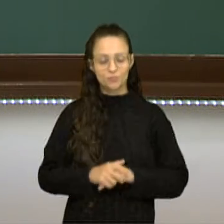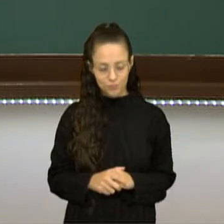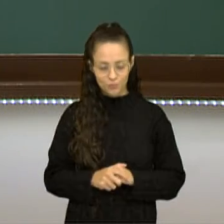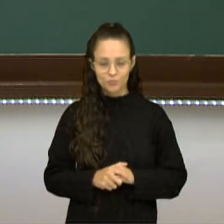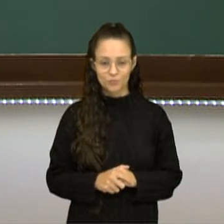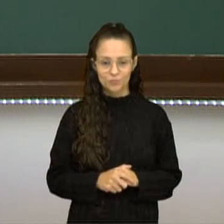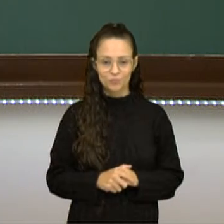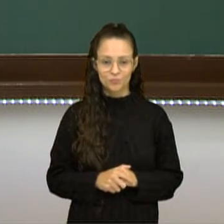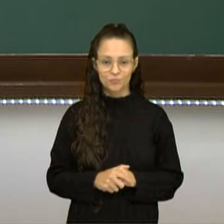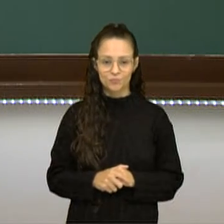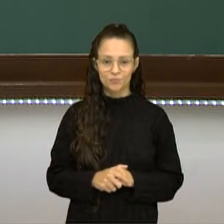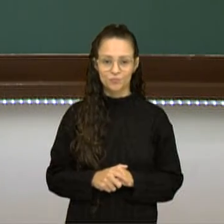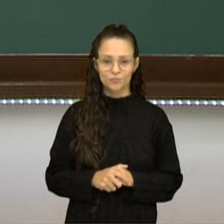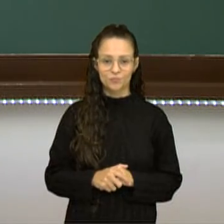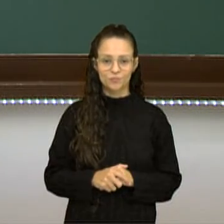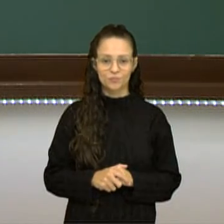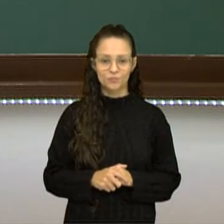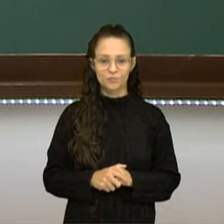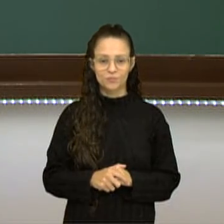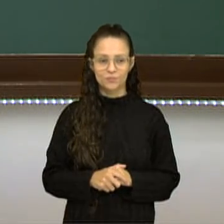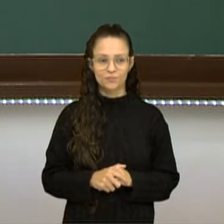da nossa espécie.